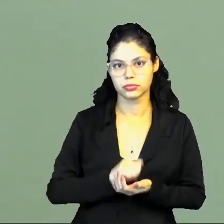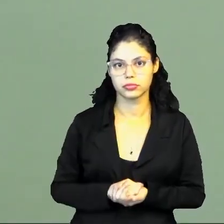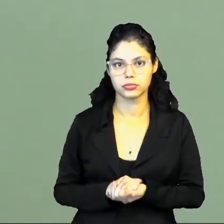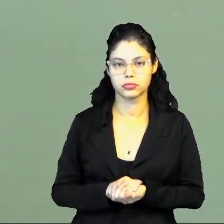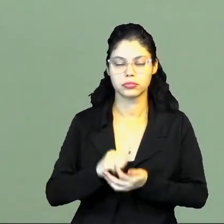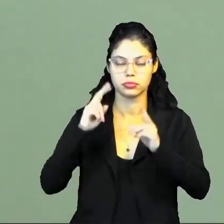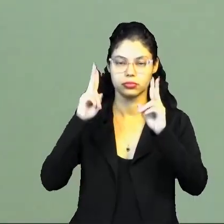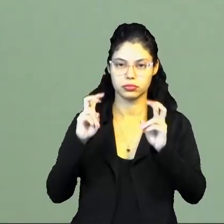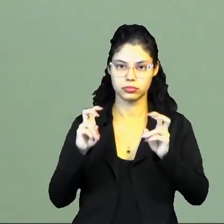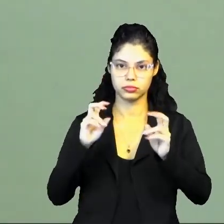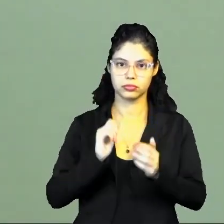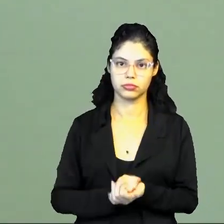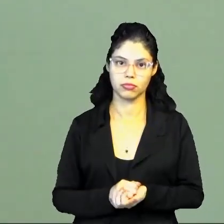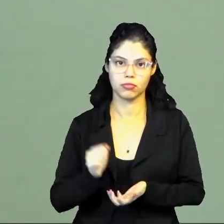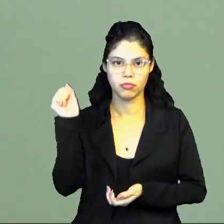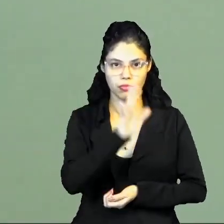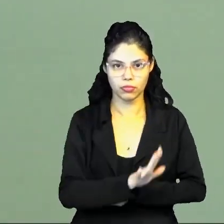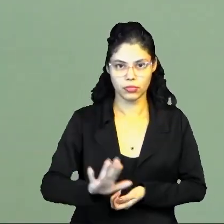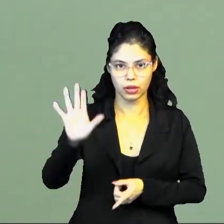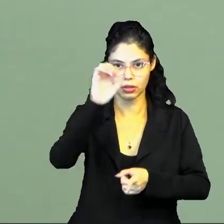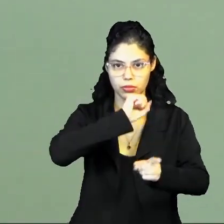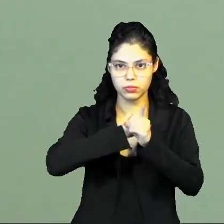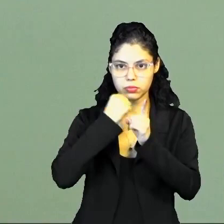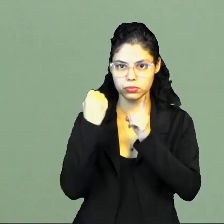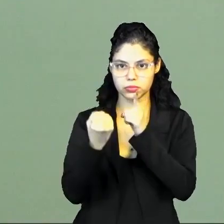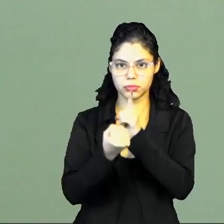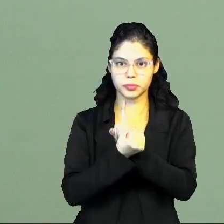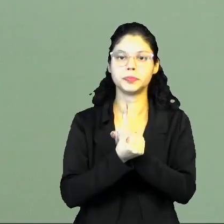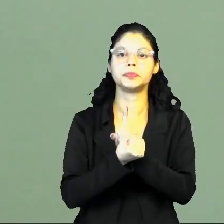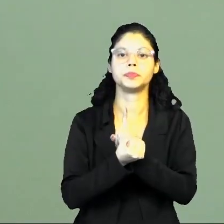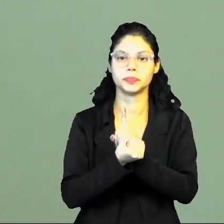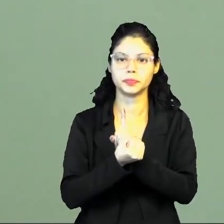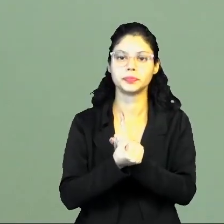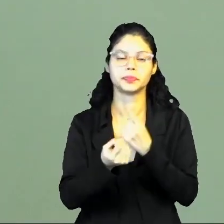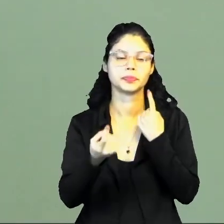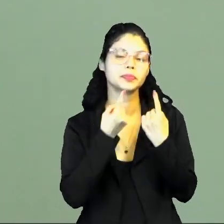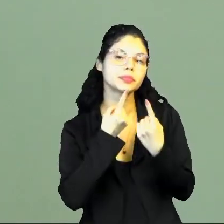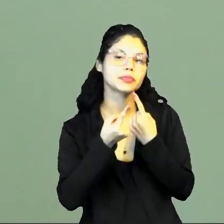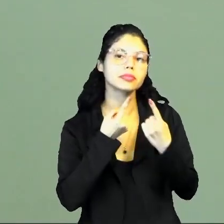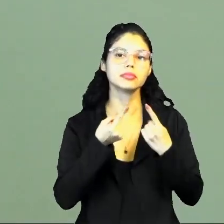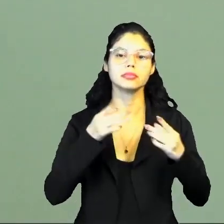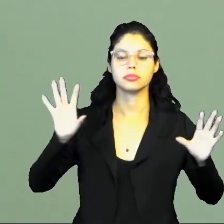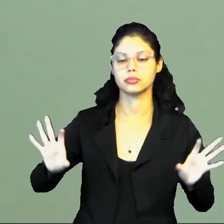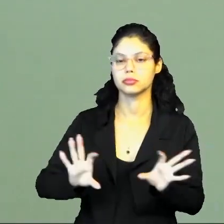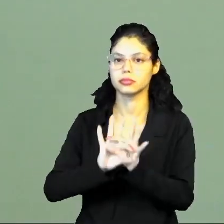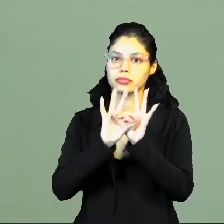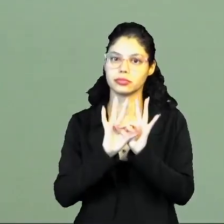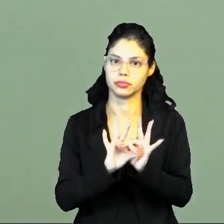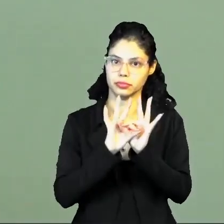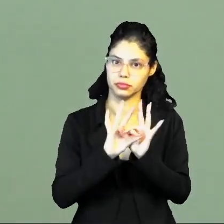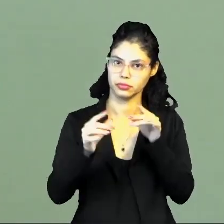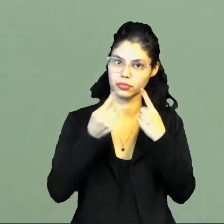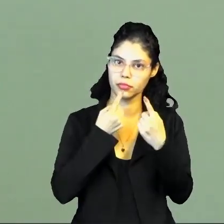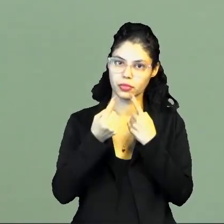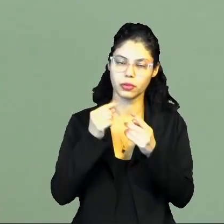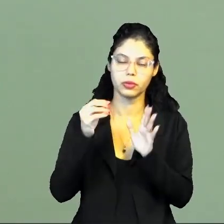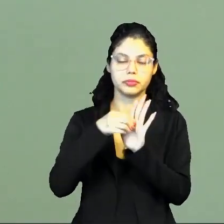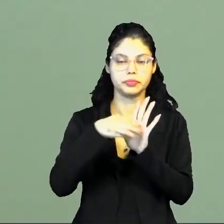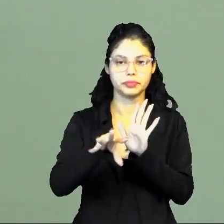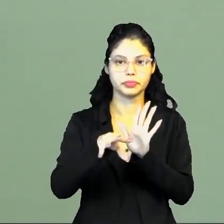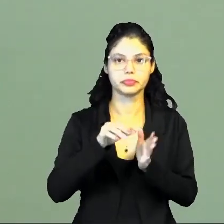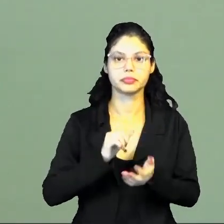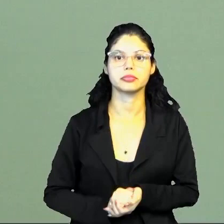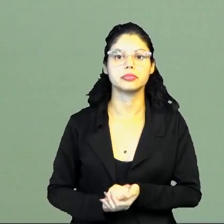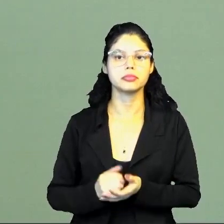Tema de interesse comum são temas geralmente sociais, que estão aí em discussão ou veiculados, a um discurso na mídia,